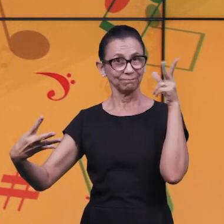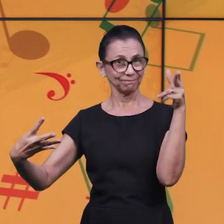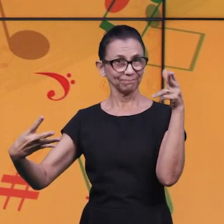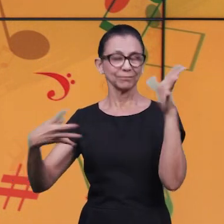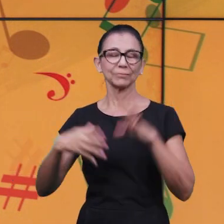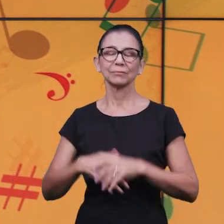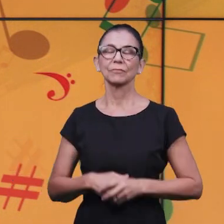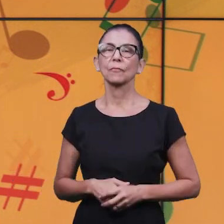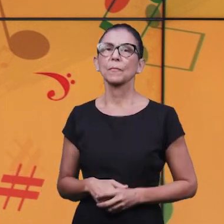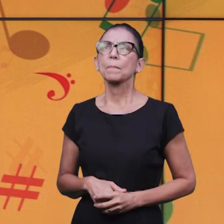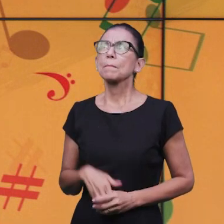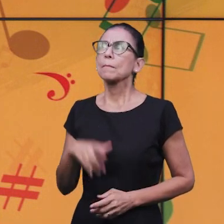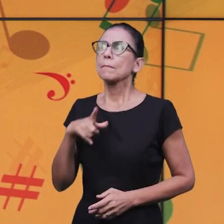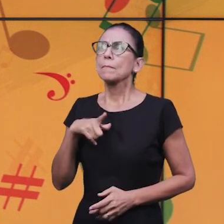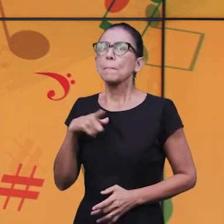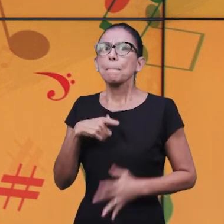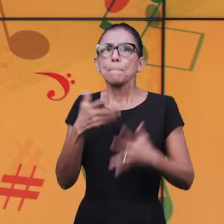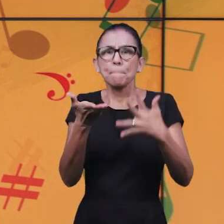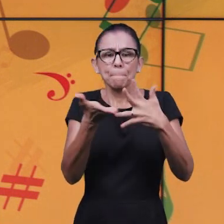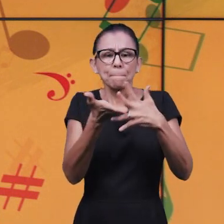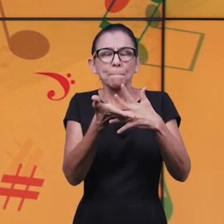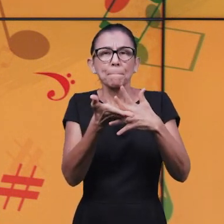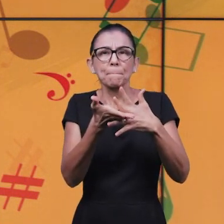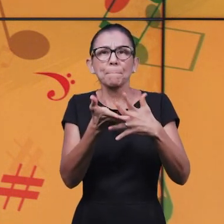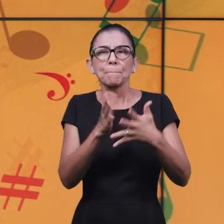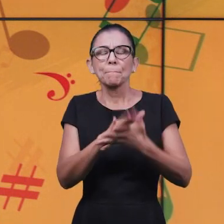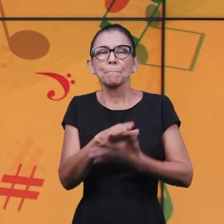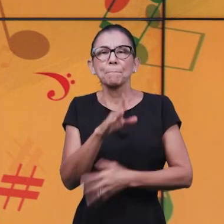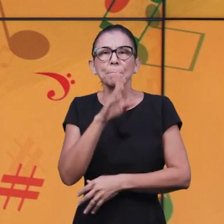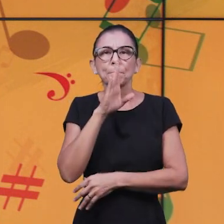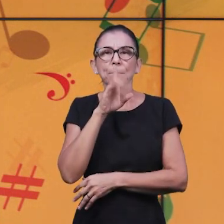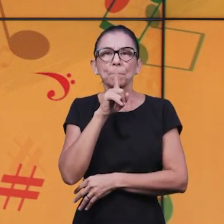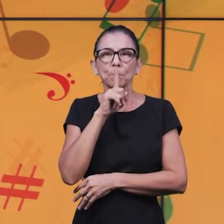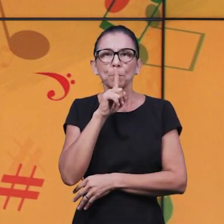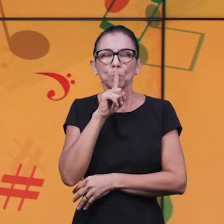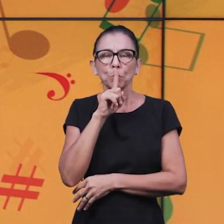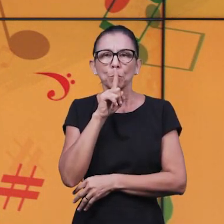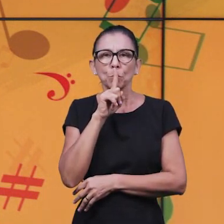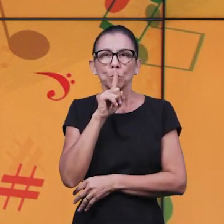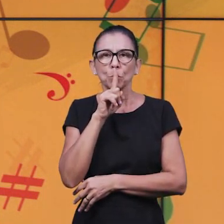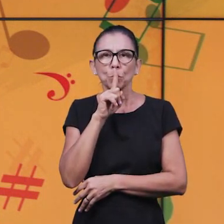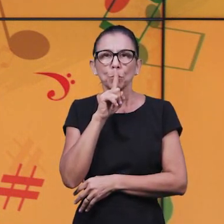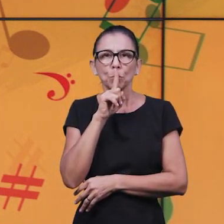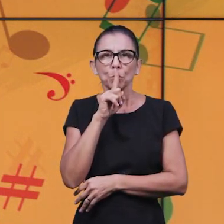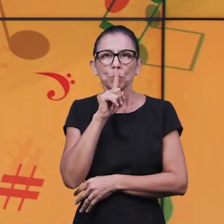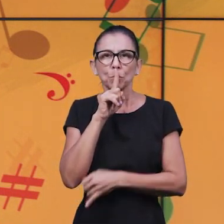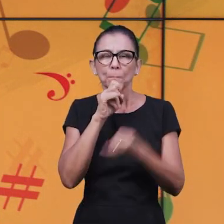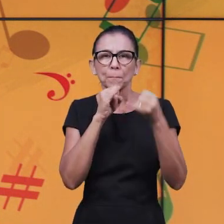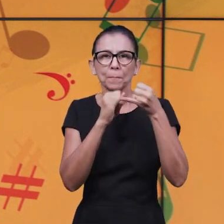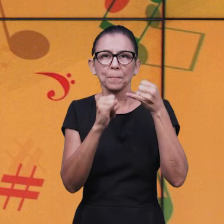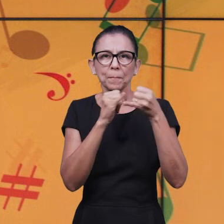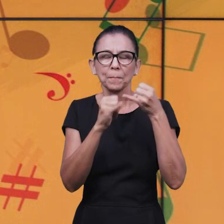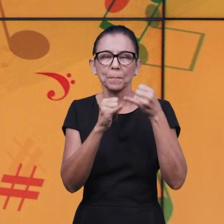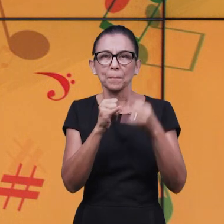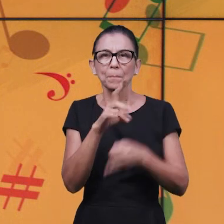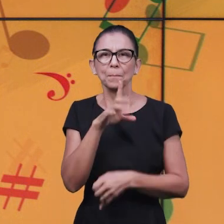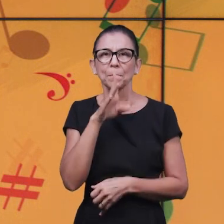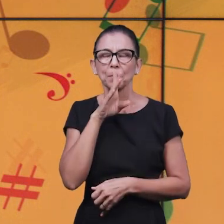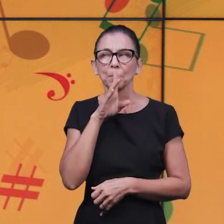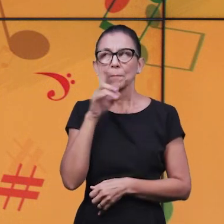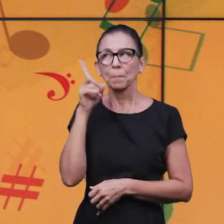4. Temos pausa, que é o silêncio, de 1 tempo. Pausa de semínima.